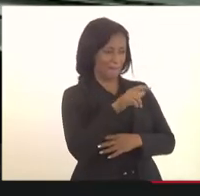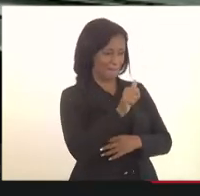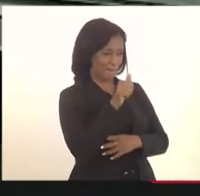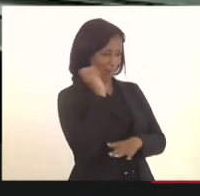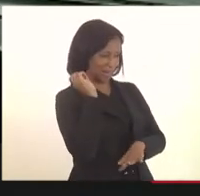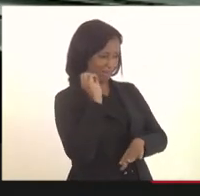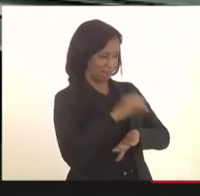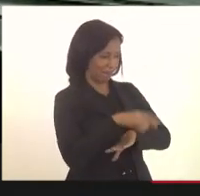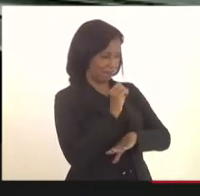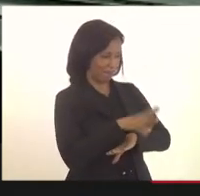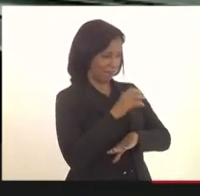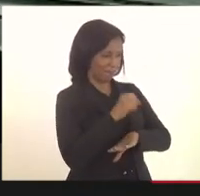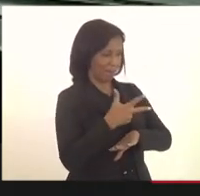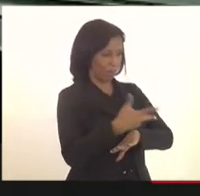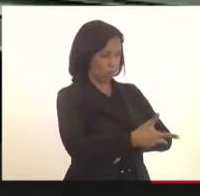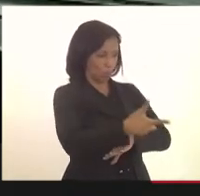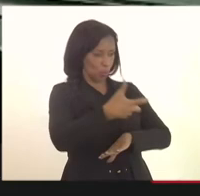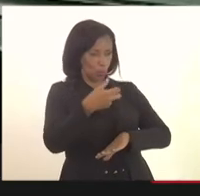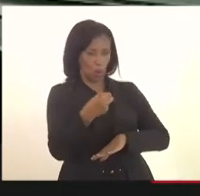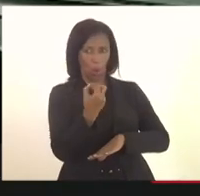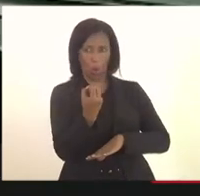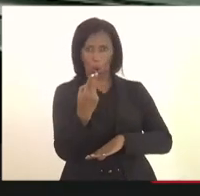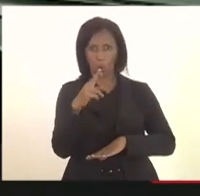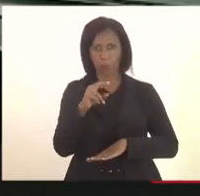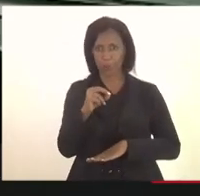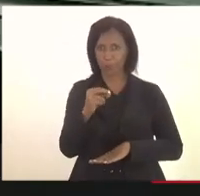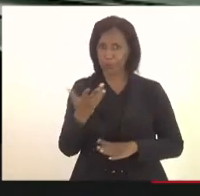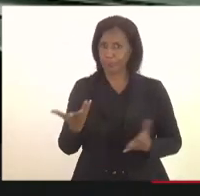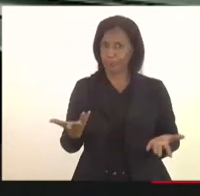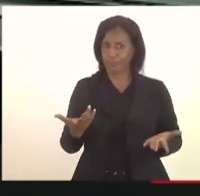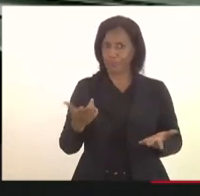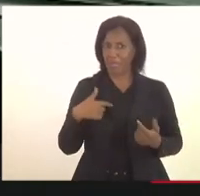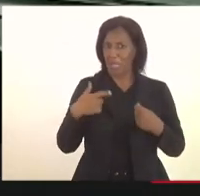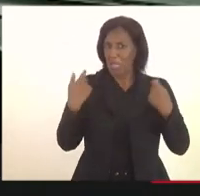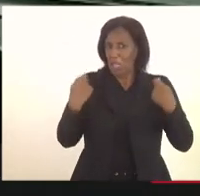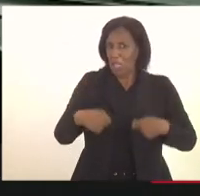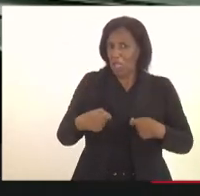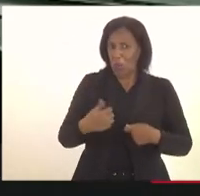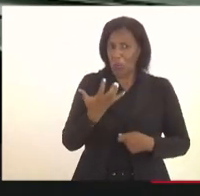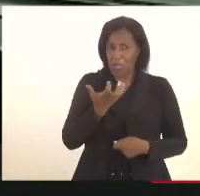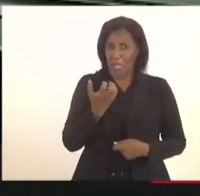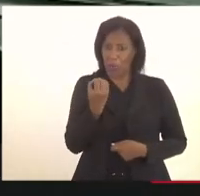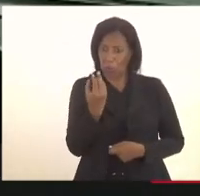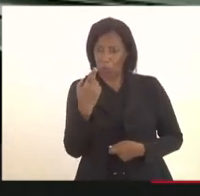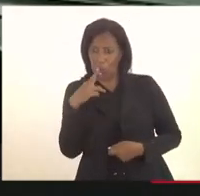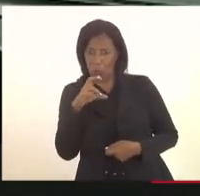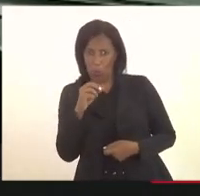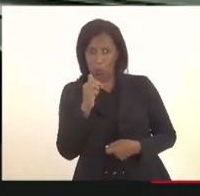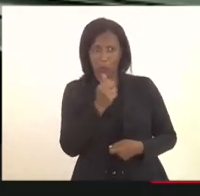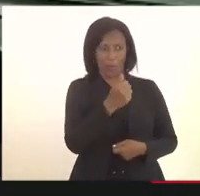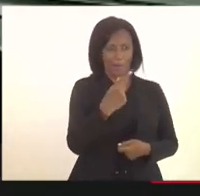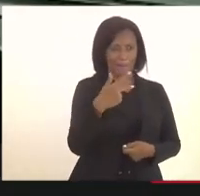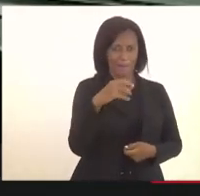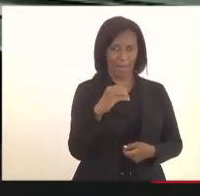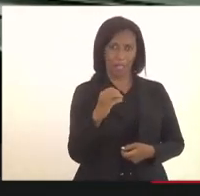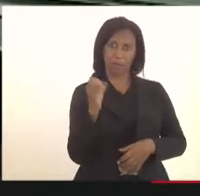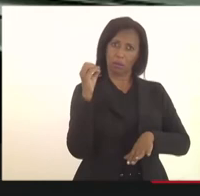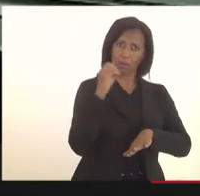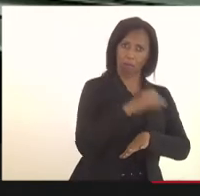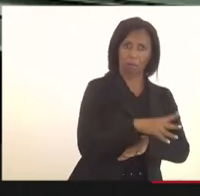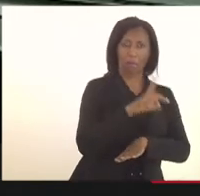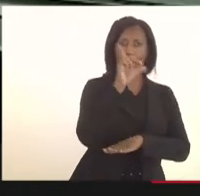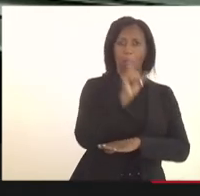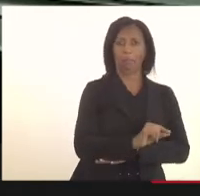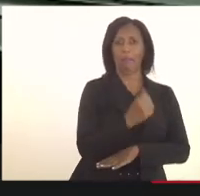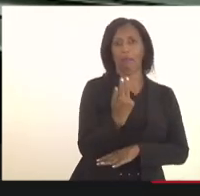ouro. Eu prefiro ficar com ouro e com a prata e reinjetar algo que tenha muito